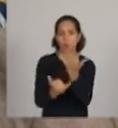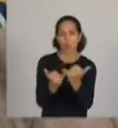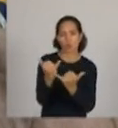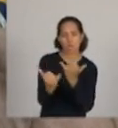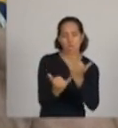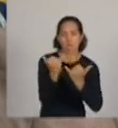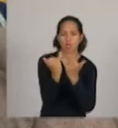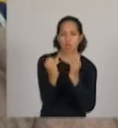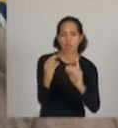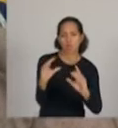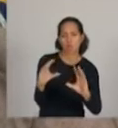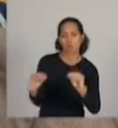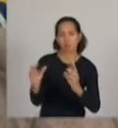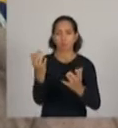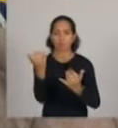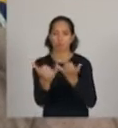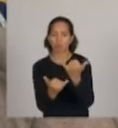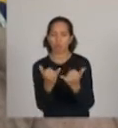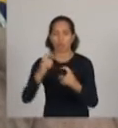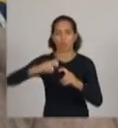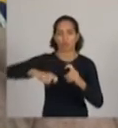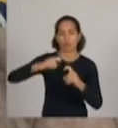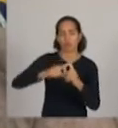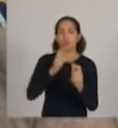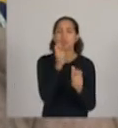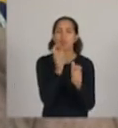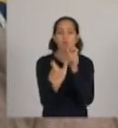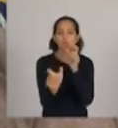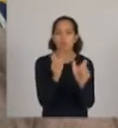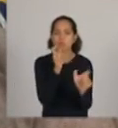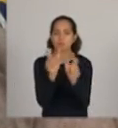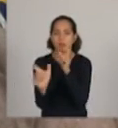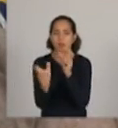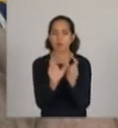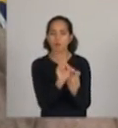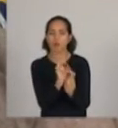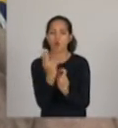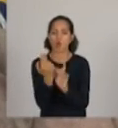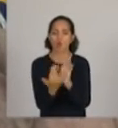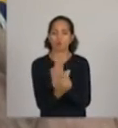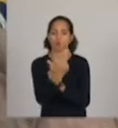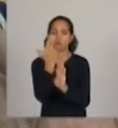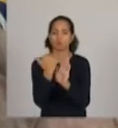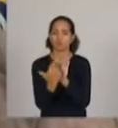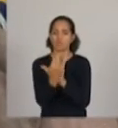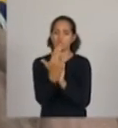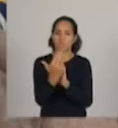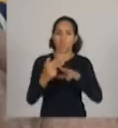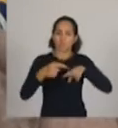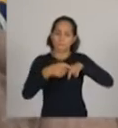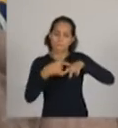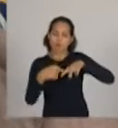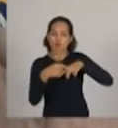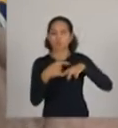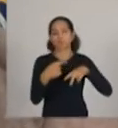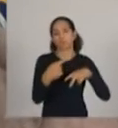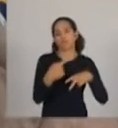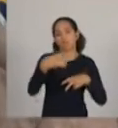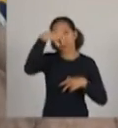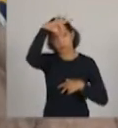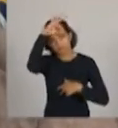cunho sexual e usem palavras ou desenhos que se referem às partes íntimas, que pode